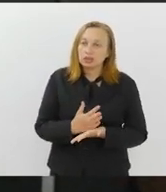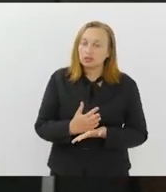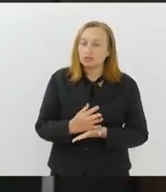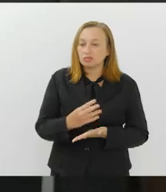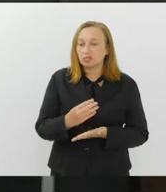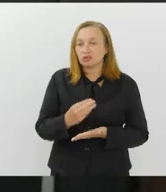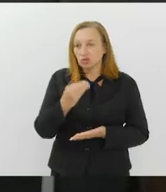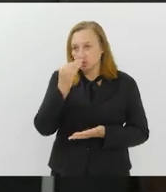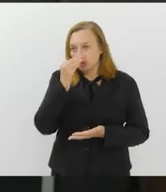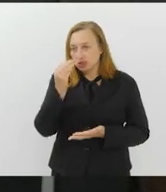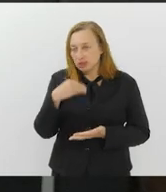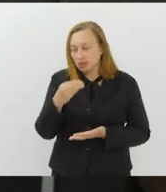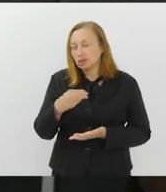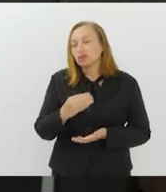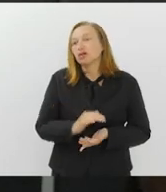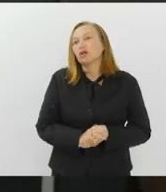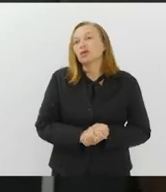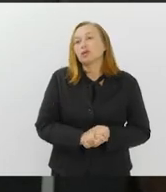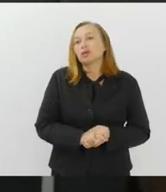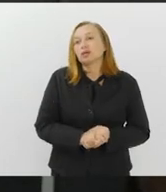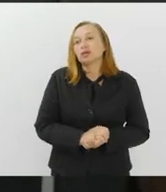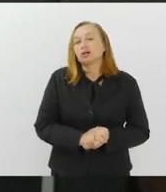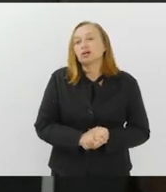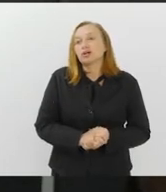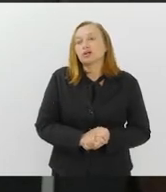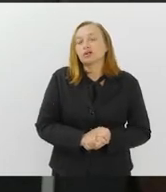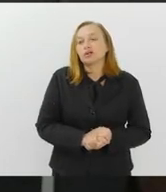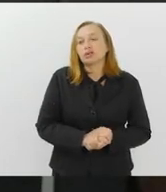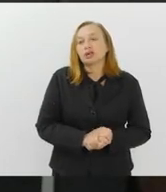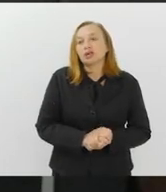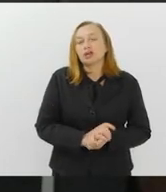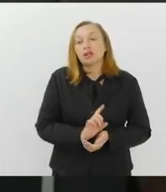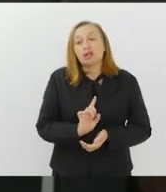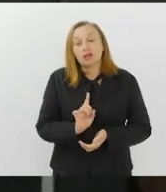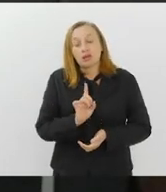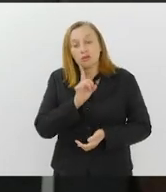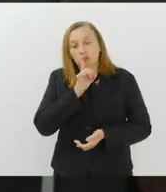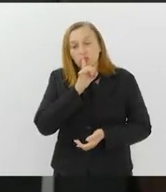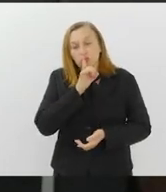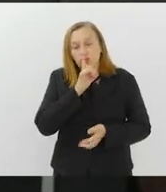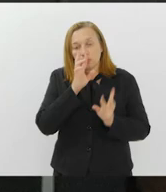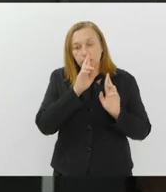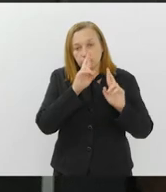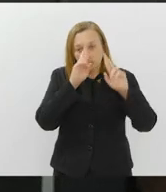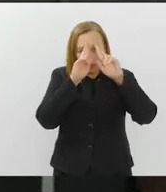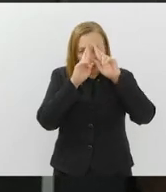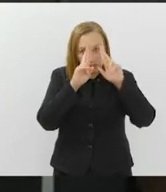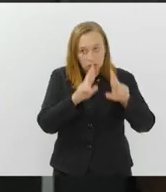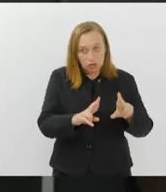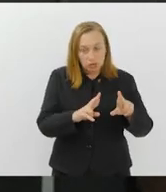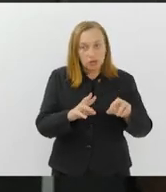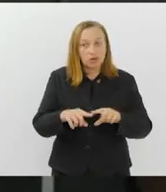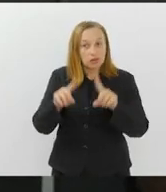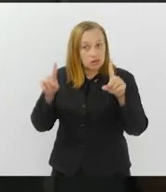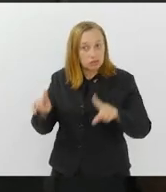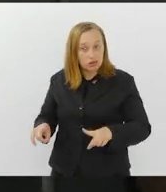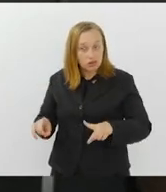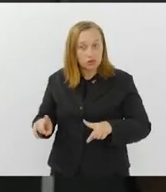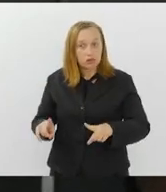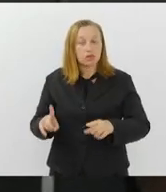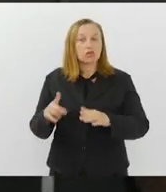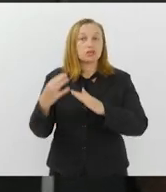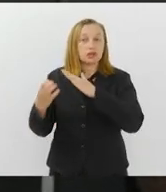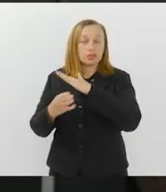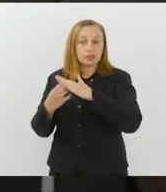omisso, e, obviamente, é uma opção do ofendido não se manifestar, e em respeito aos servidores da Agência Nacional de Saúde Suplementar,